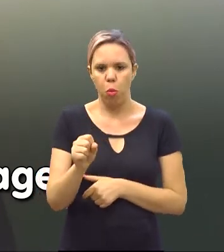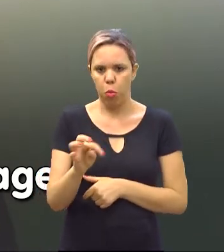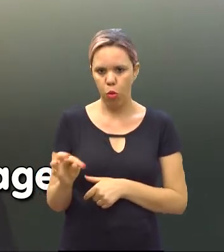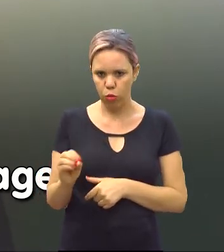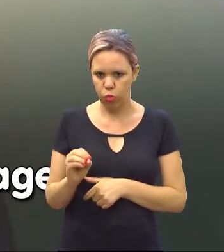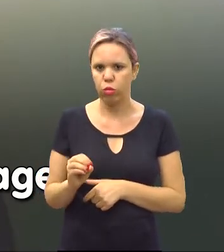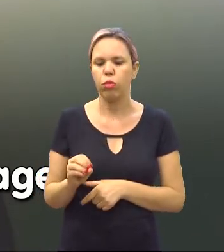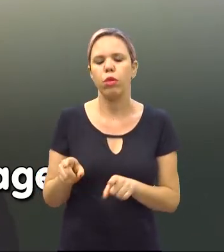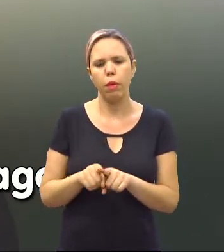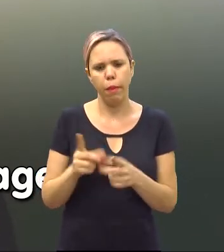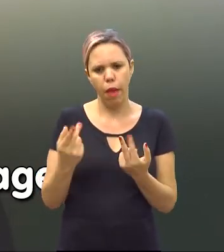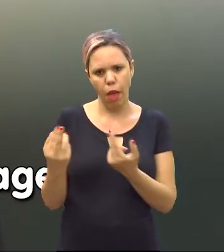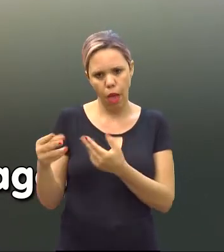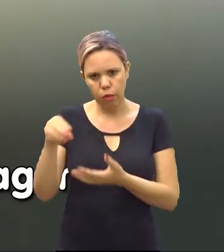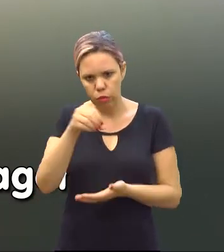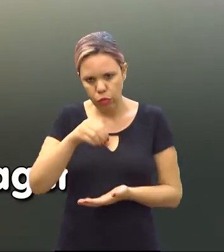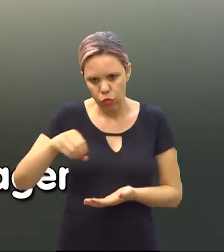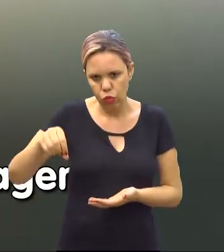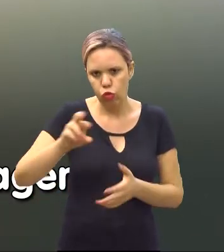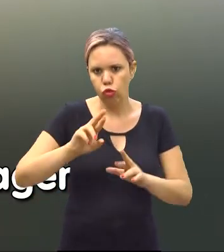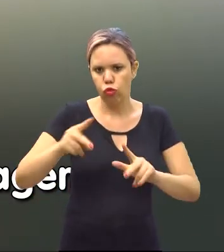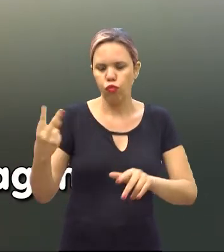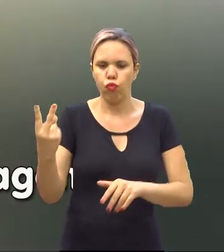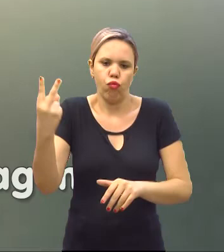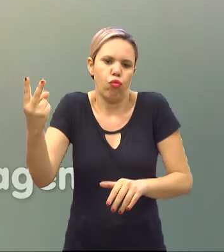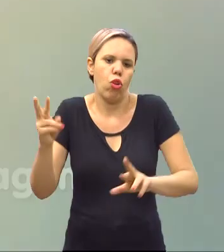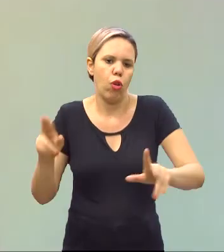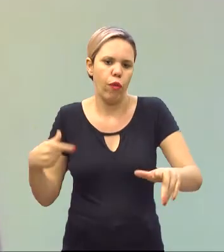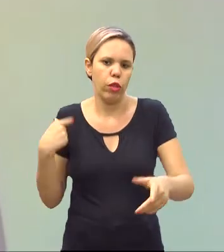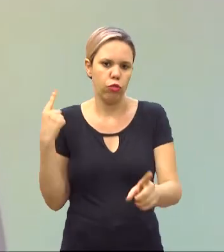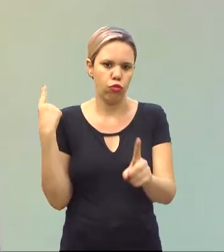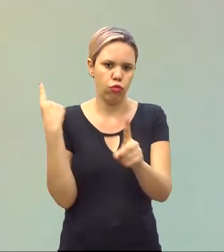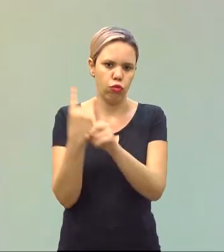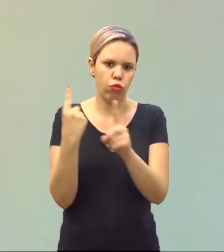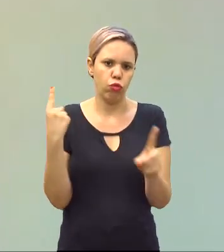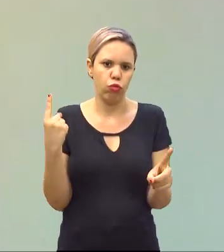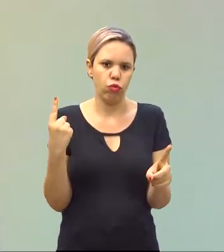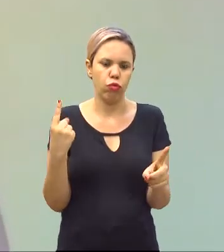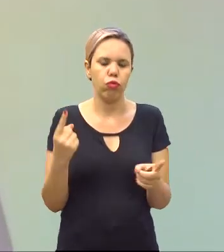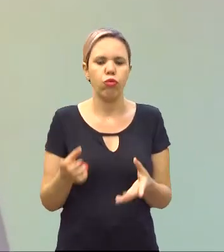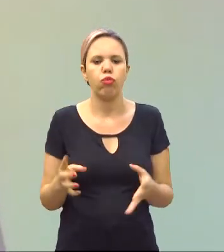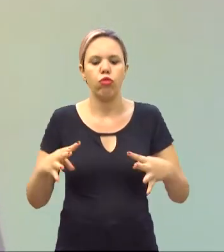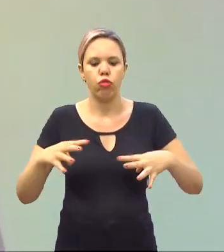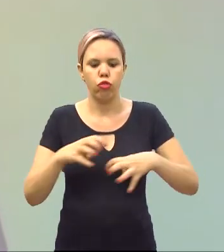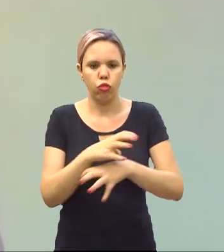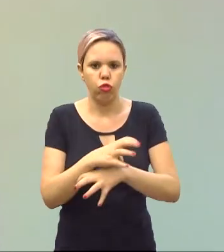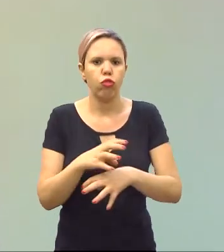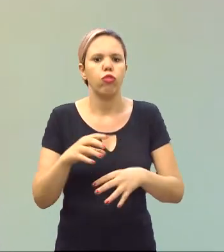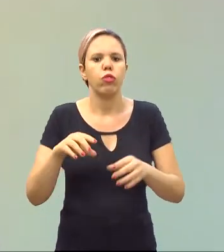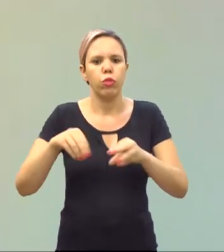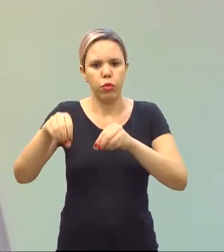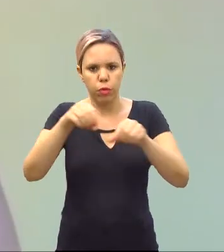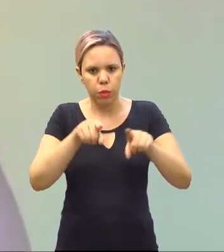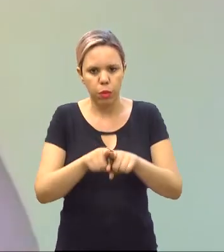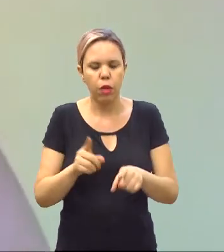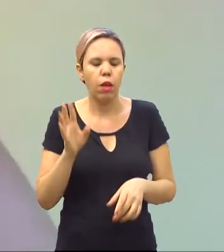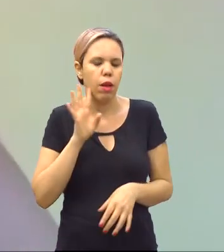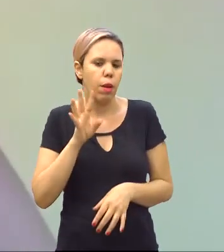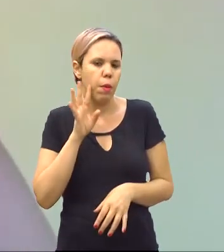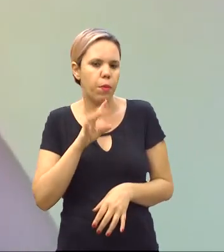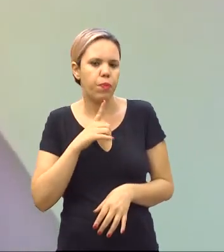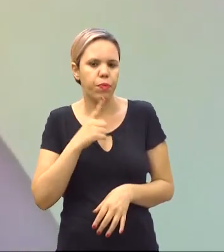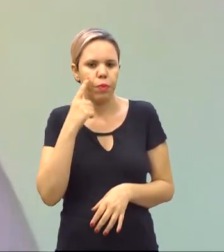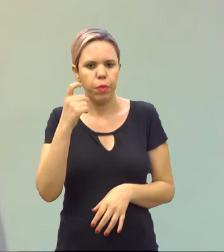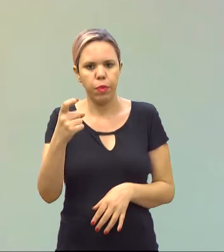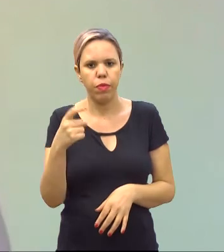orgânico, ele também é adubo, ele é um adubo diferente do adubo que a gente encontra na vermicompostagem, e ele é muito